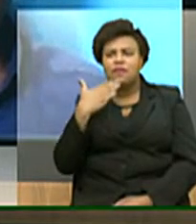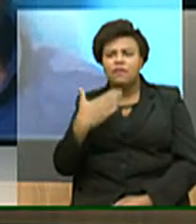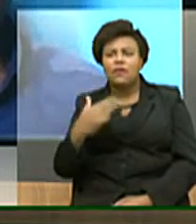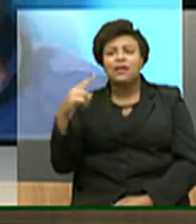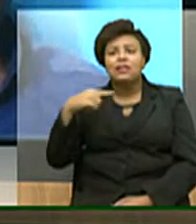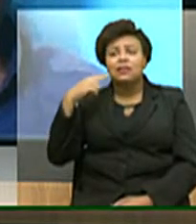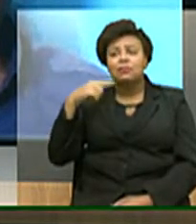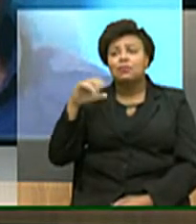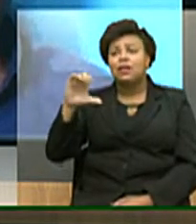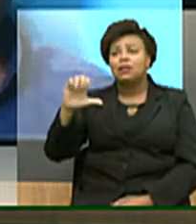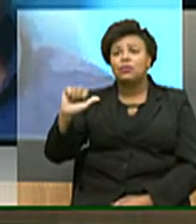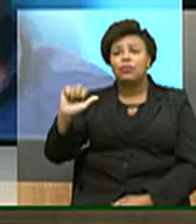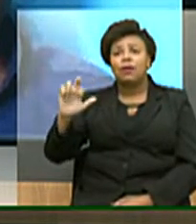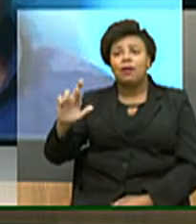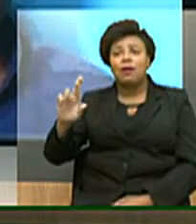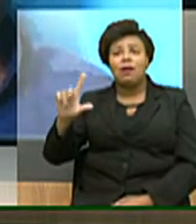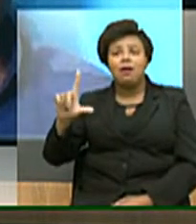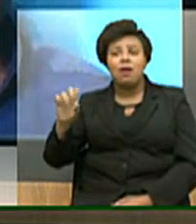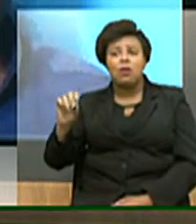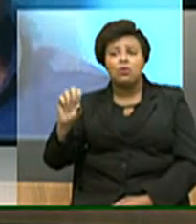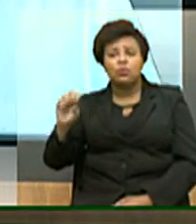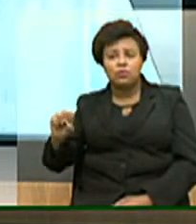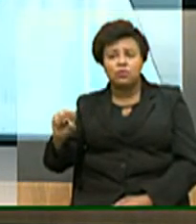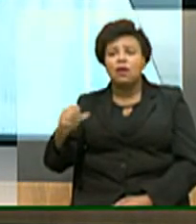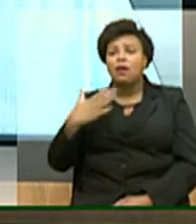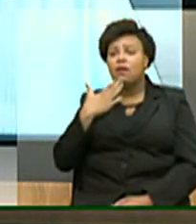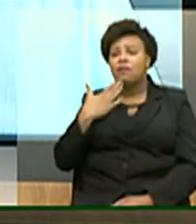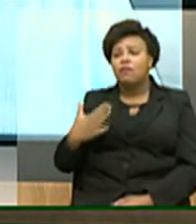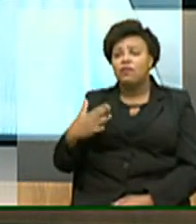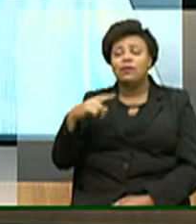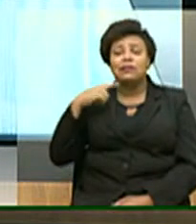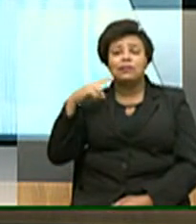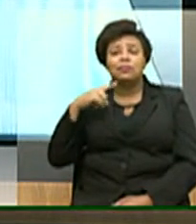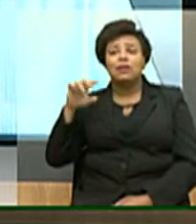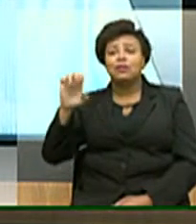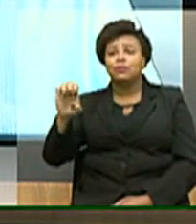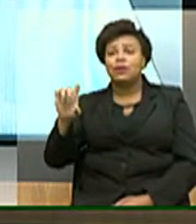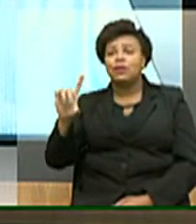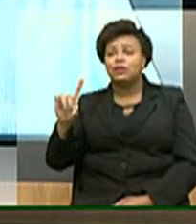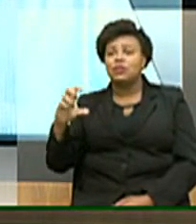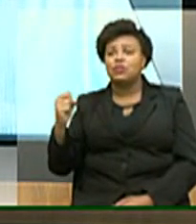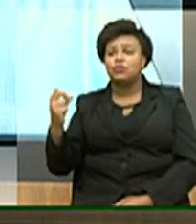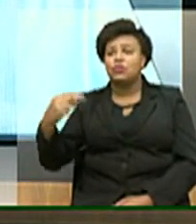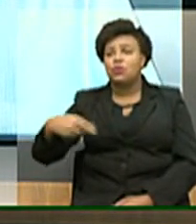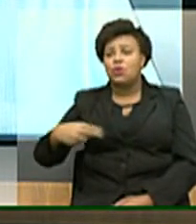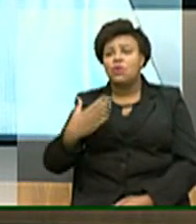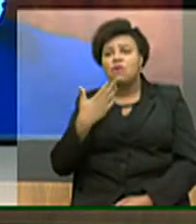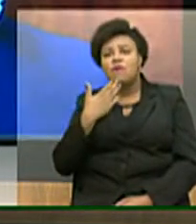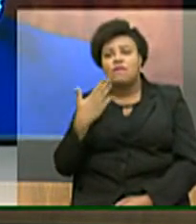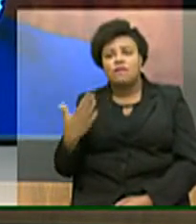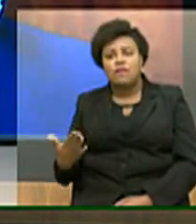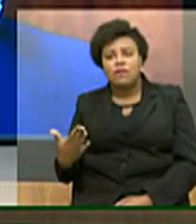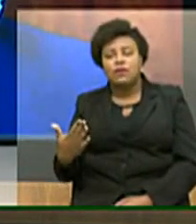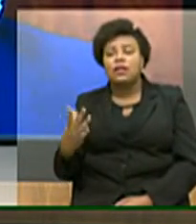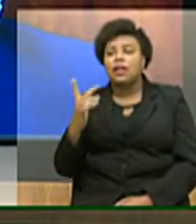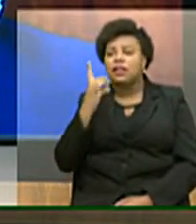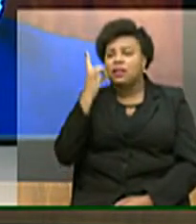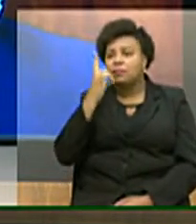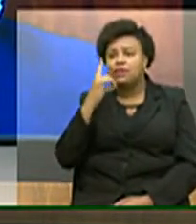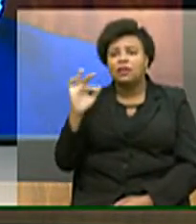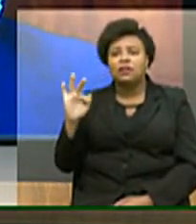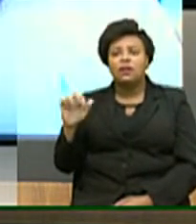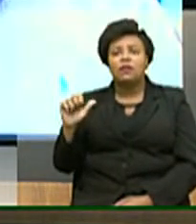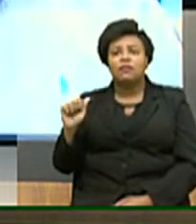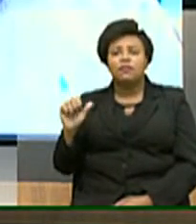Carlos Búrigo. Favorável. Deputado Edson Brum. Favorável, senhor presidente. Deputado